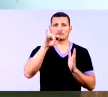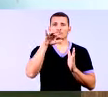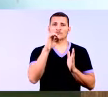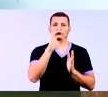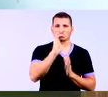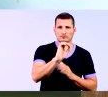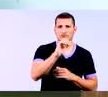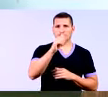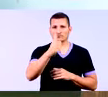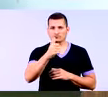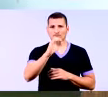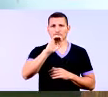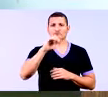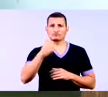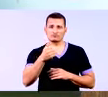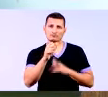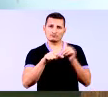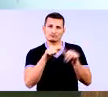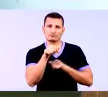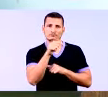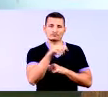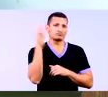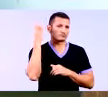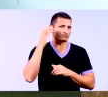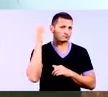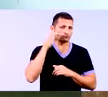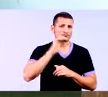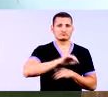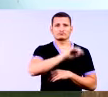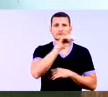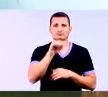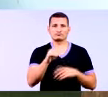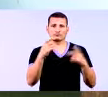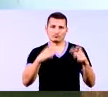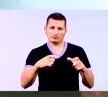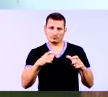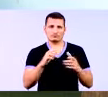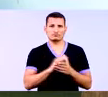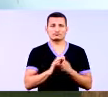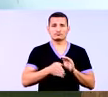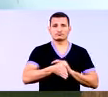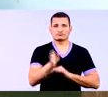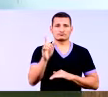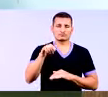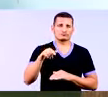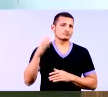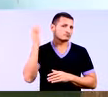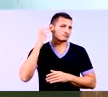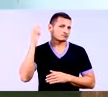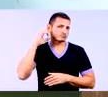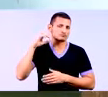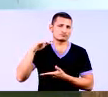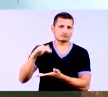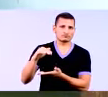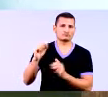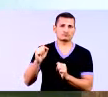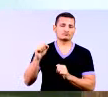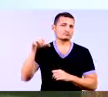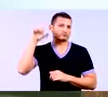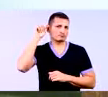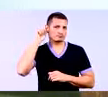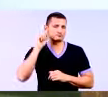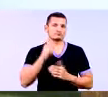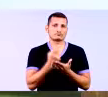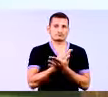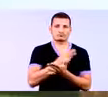uns e transformou aquilo numa música e jogou para onde? Para o dispositivo de saída, que são os alto-falantes, para que você pudesse ouvir. Tudo isso aconteceu